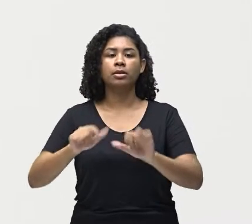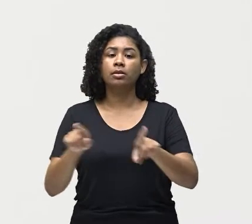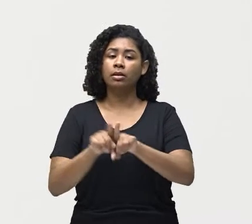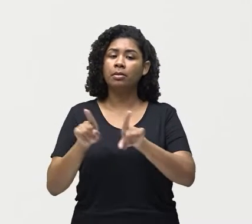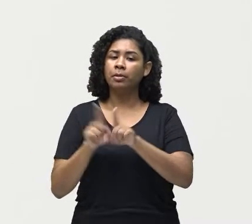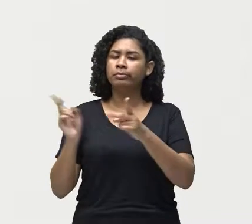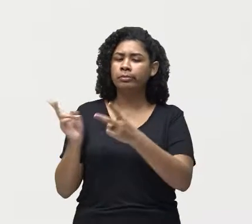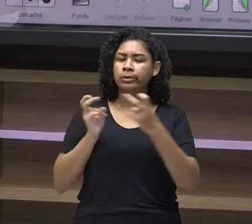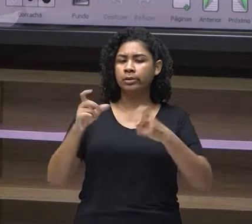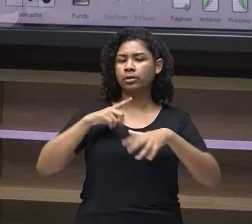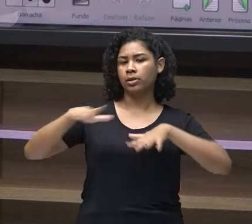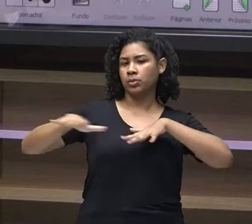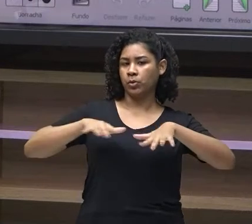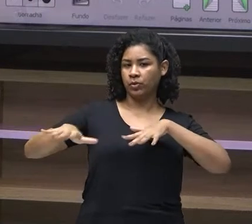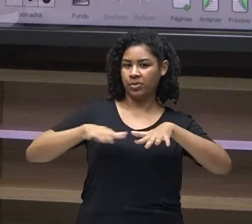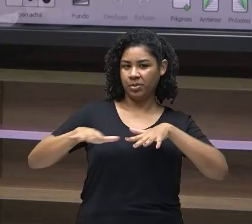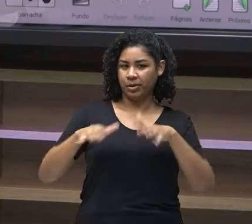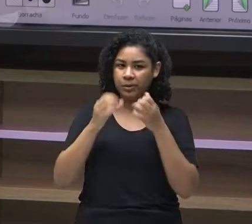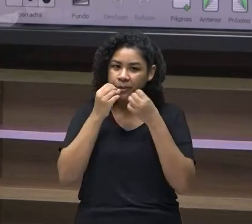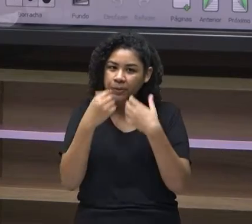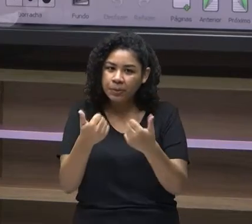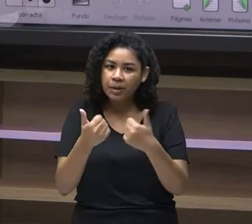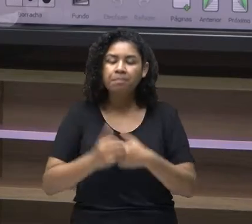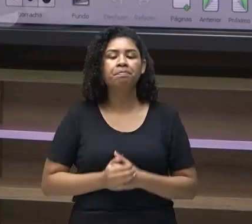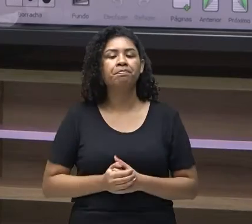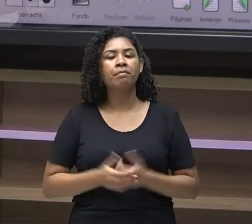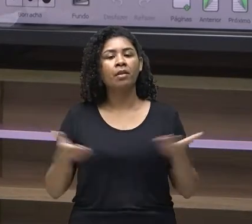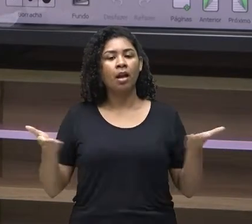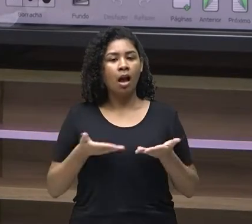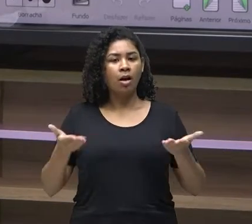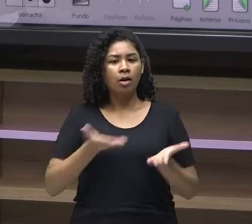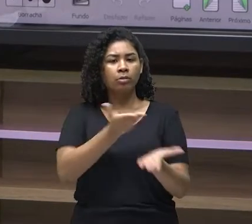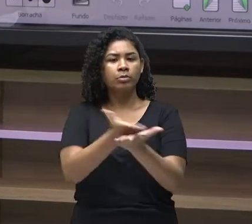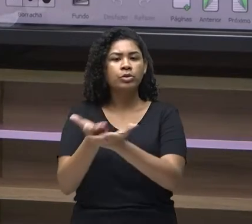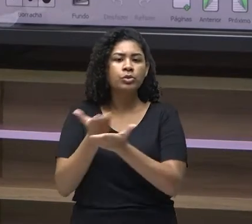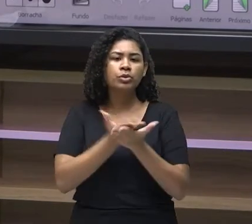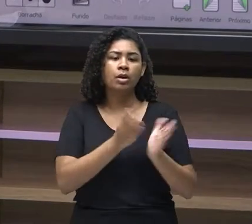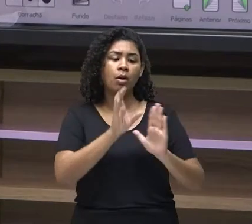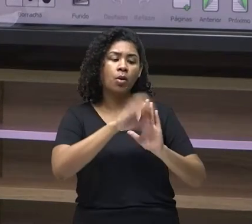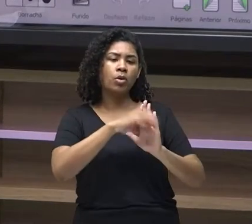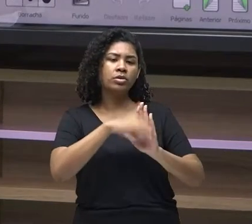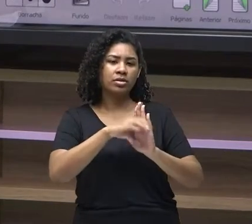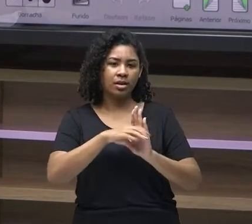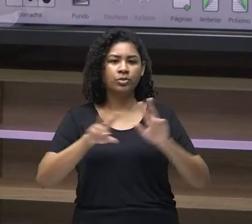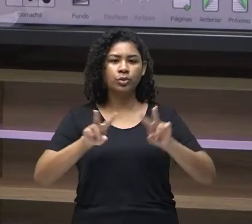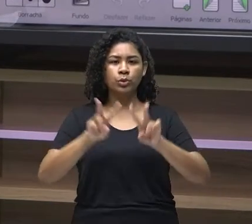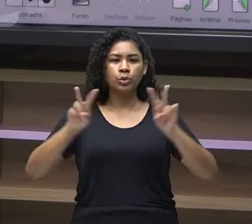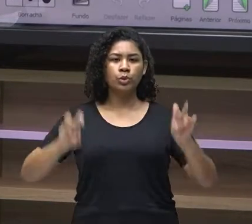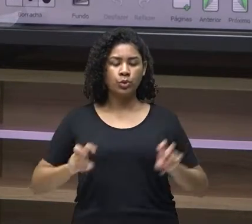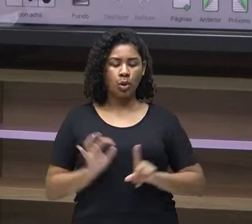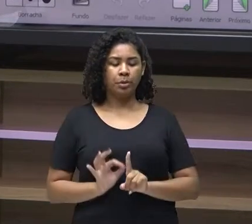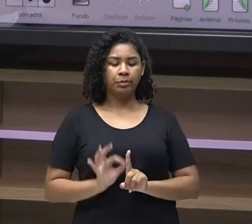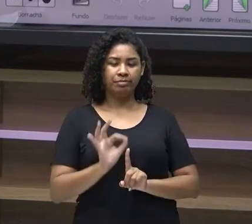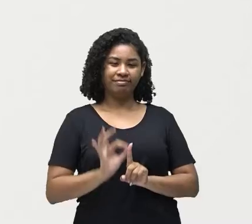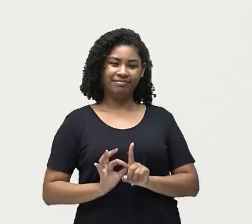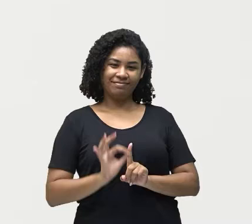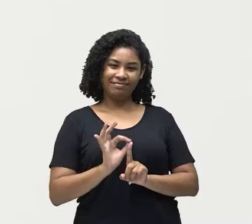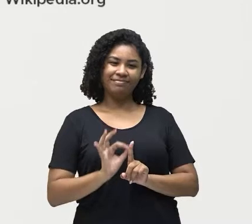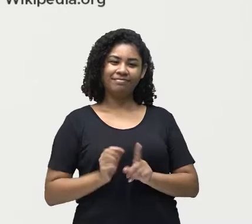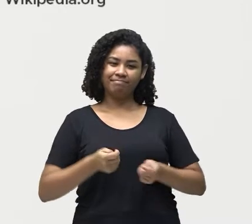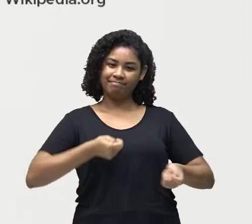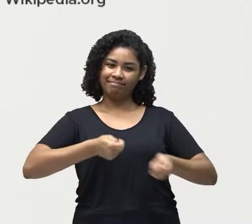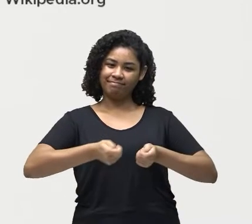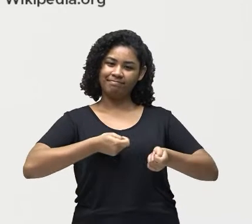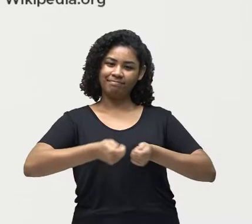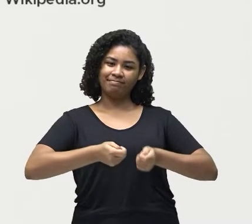esses movimentos, tá bom? Vamos observar também outros conceitos ainda relacionados à termodinâmica.